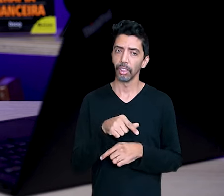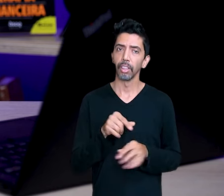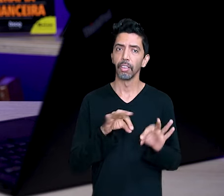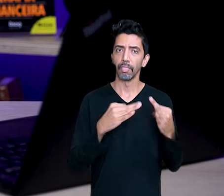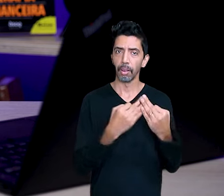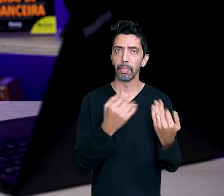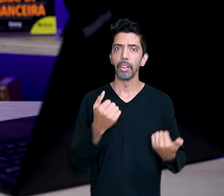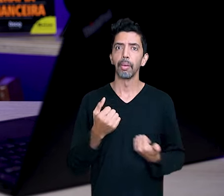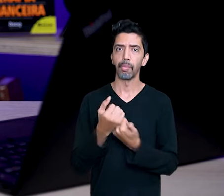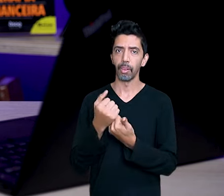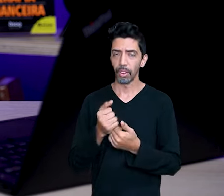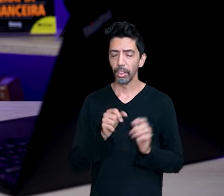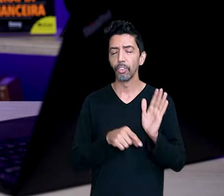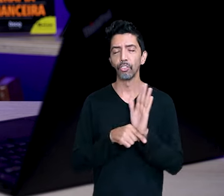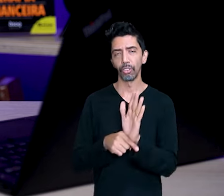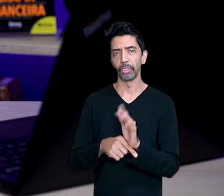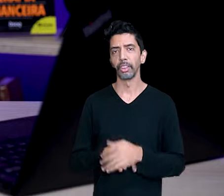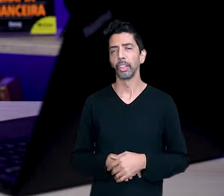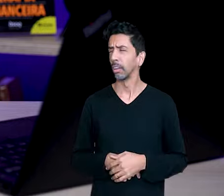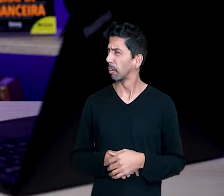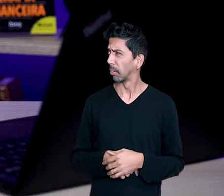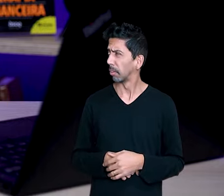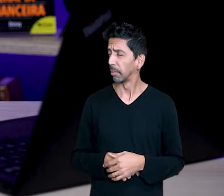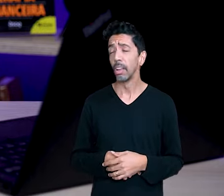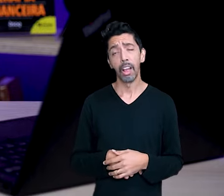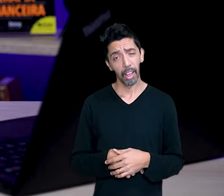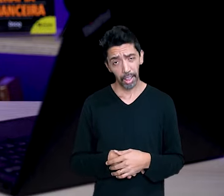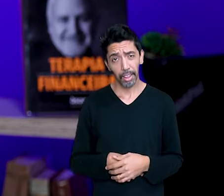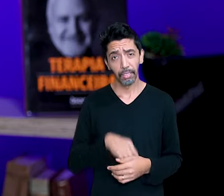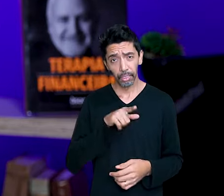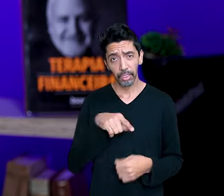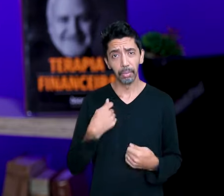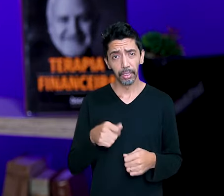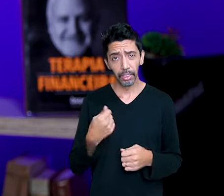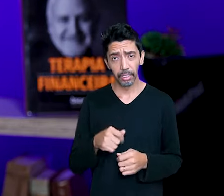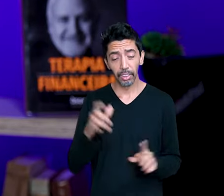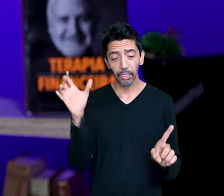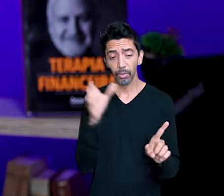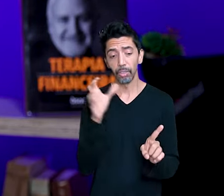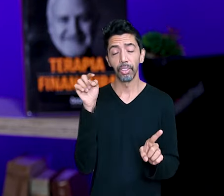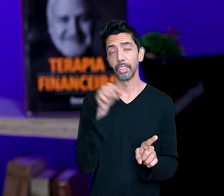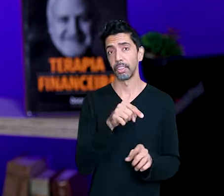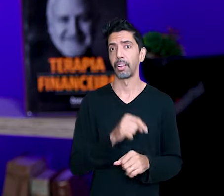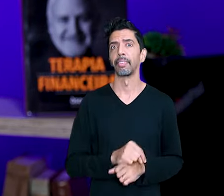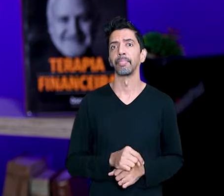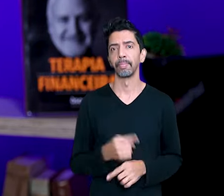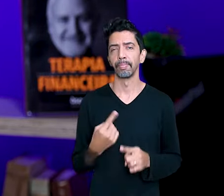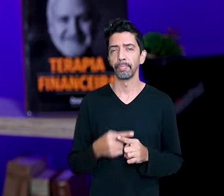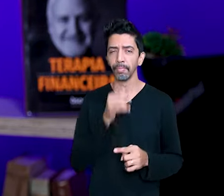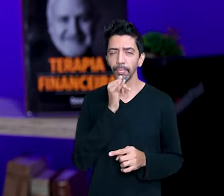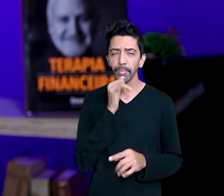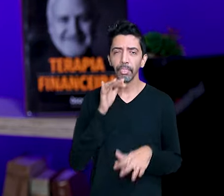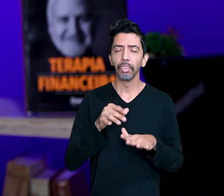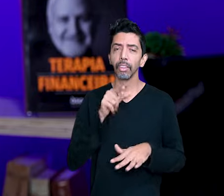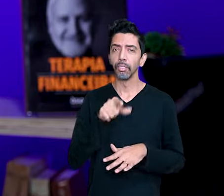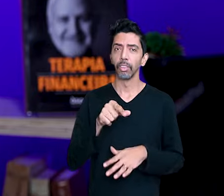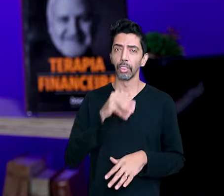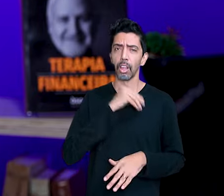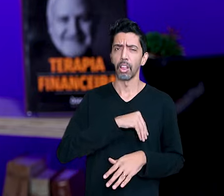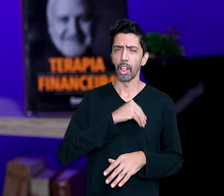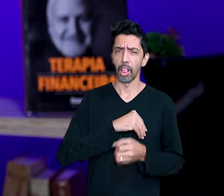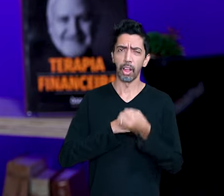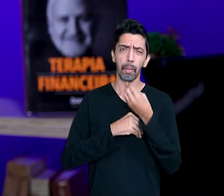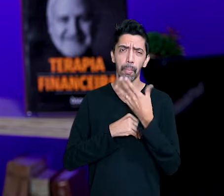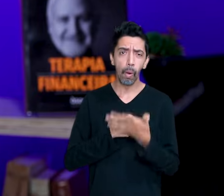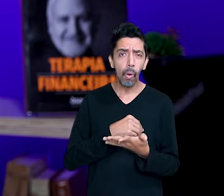aposentadoria sustentável se você não influenciar a sua família. Porque você pode ser um grande provedor, ganhar os seus